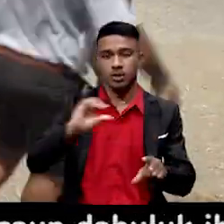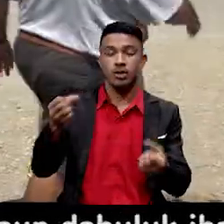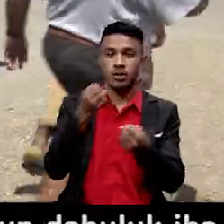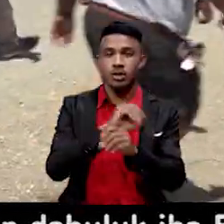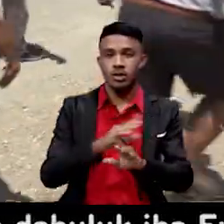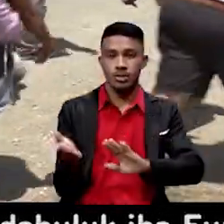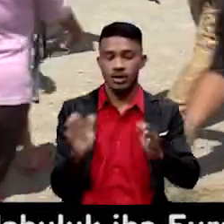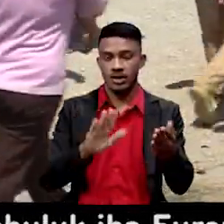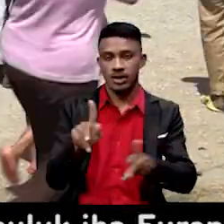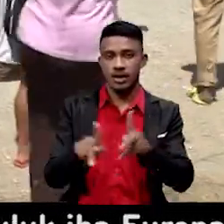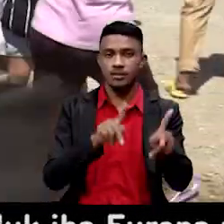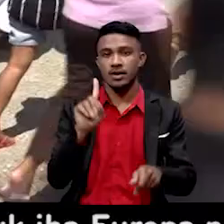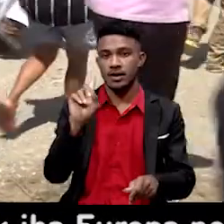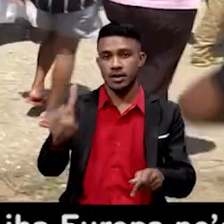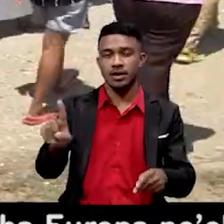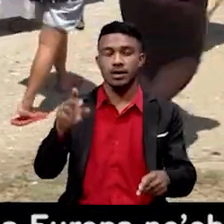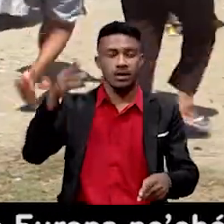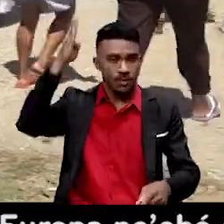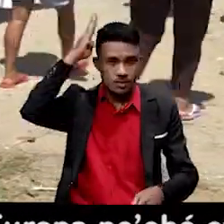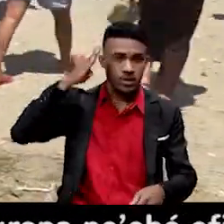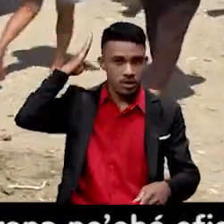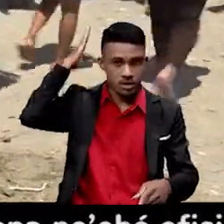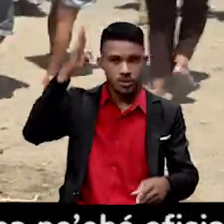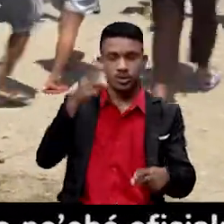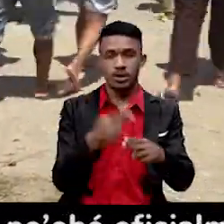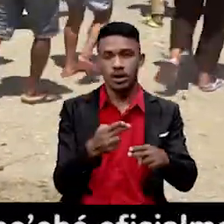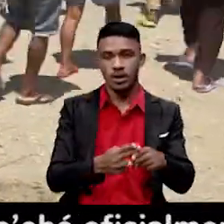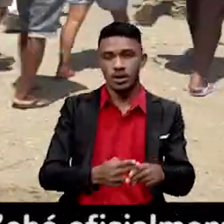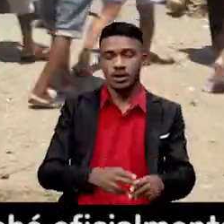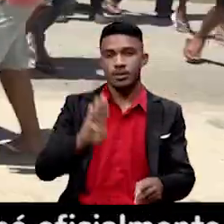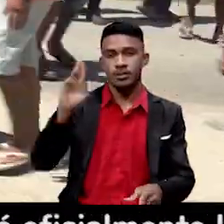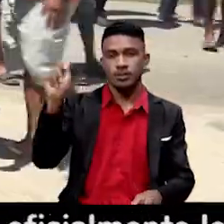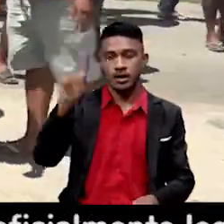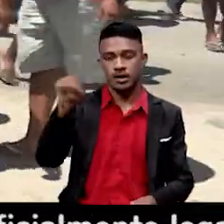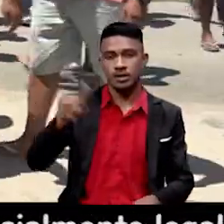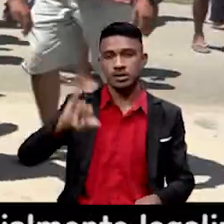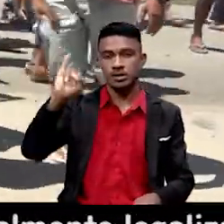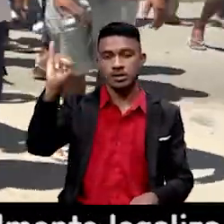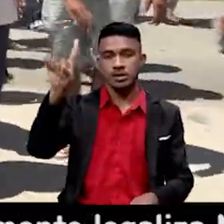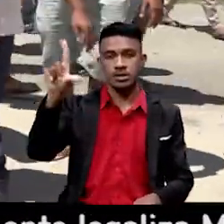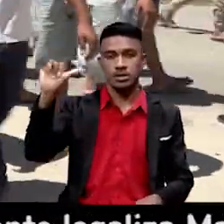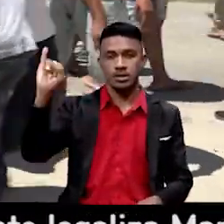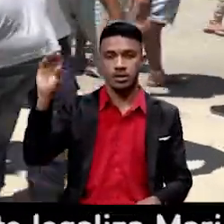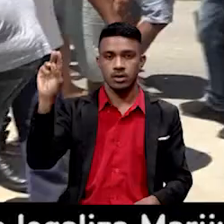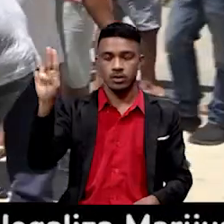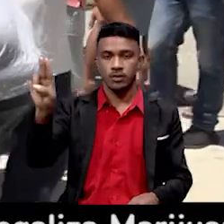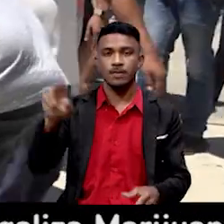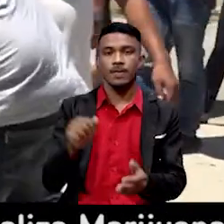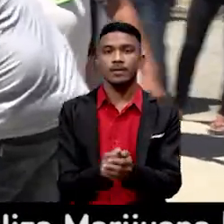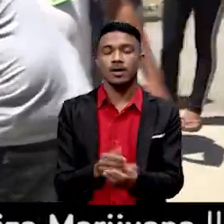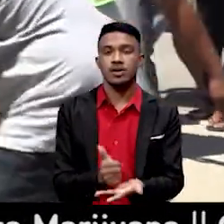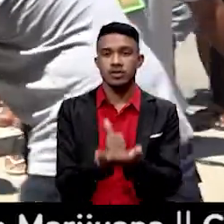Bispo Dom Basilio do Nascimento ia sira ni let nebe durante ni fonia vida tomak ho di servi Igreja